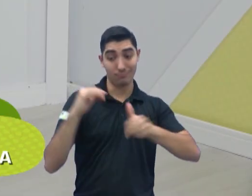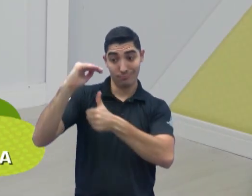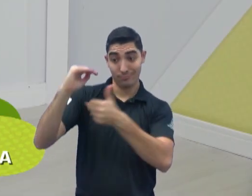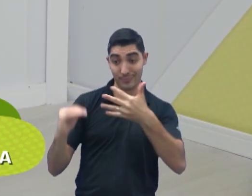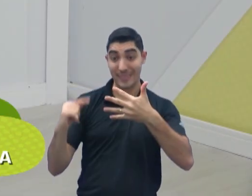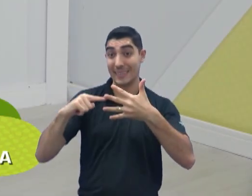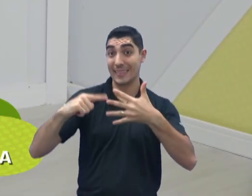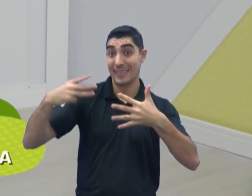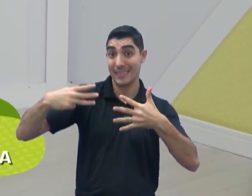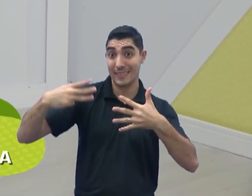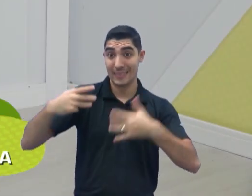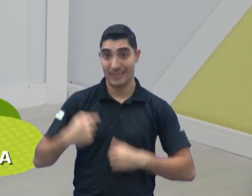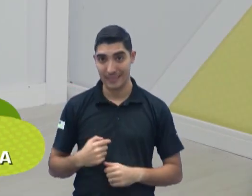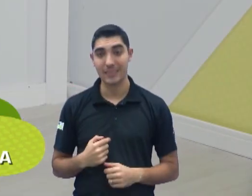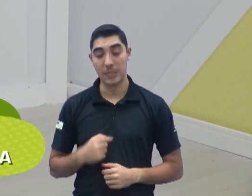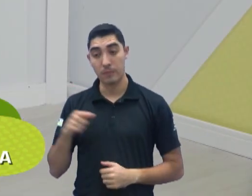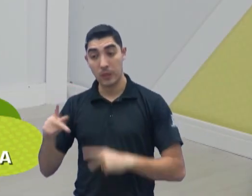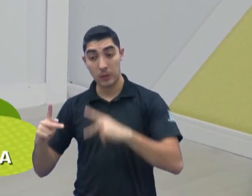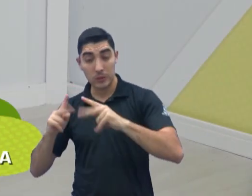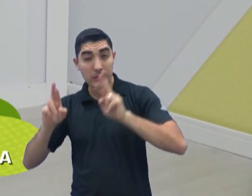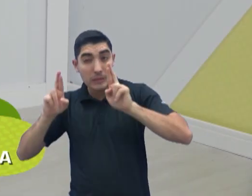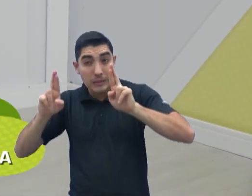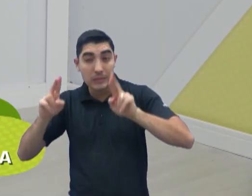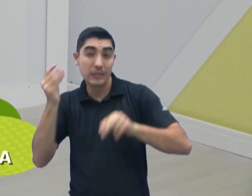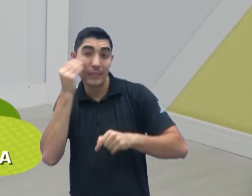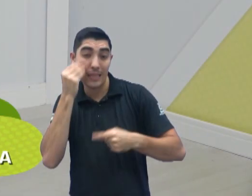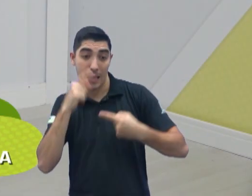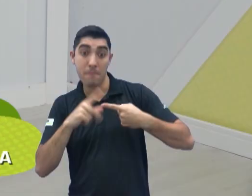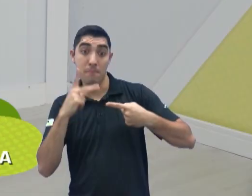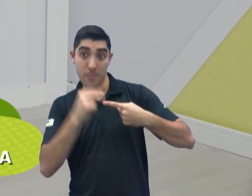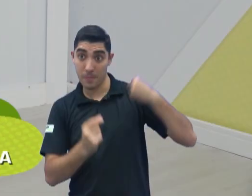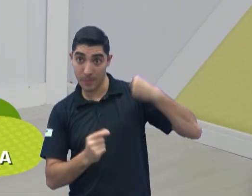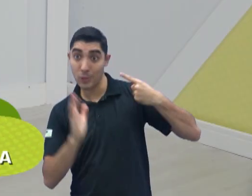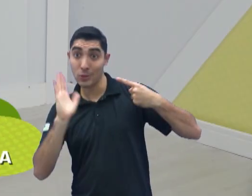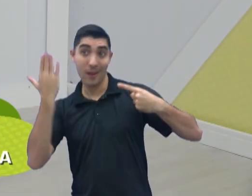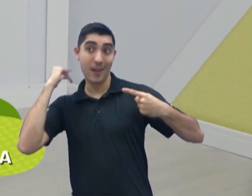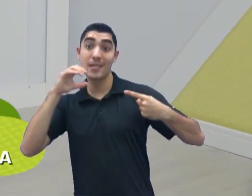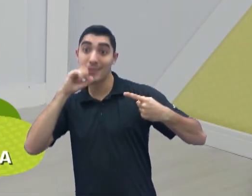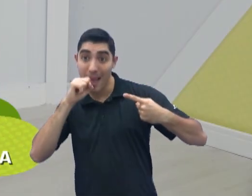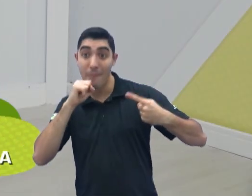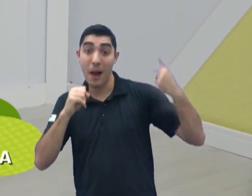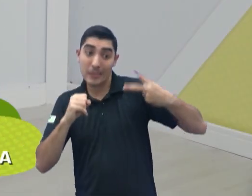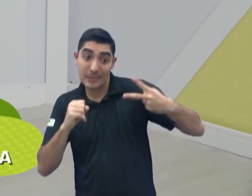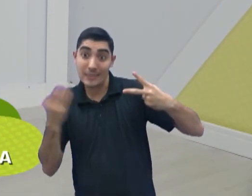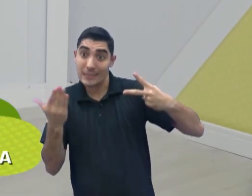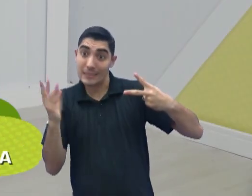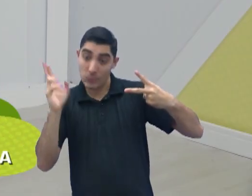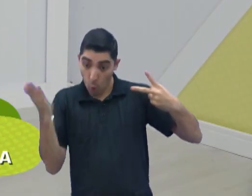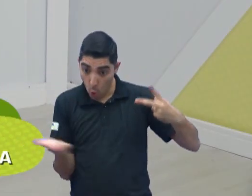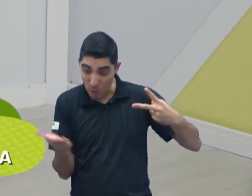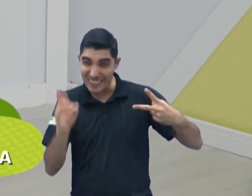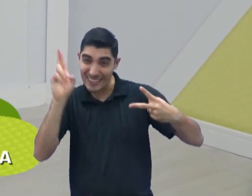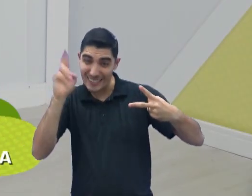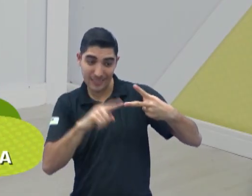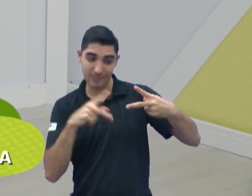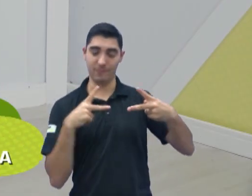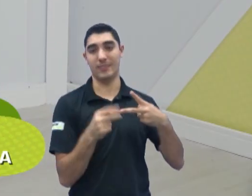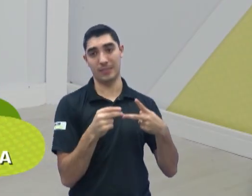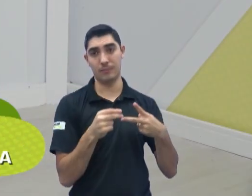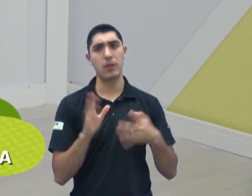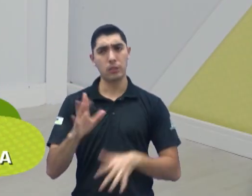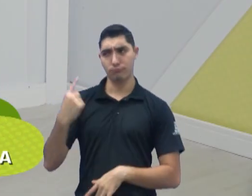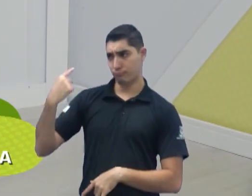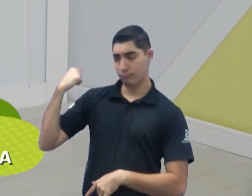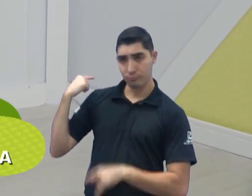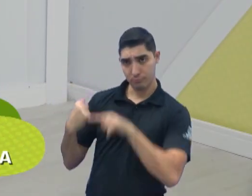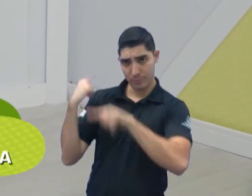sua segunda vitória consecutiva, já que no sábado passado o time espantou a má fase e venceu o Suzano, e venceu bem na Farmaconde Arena